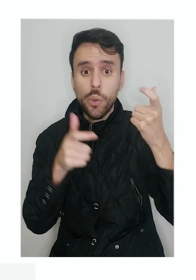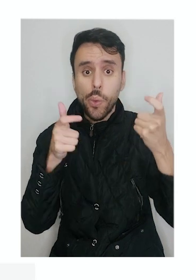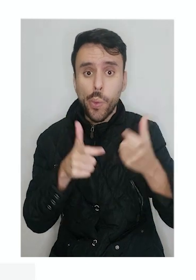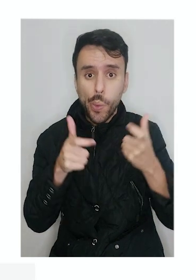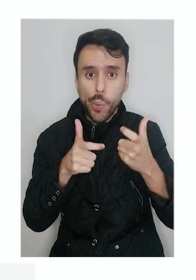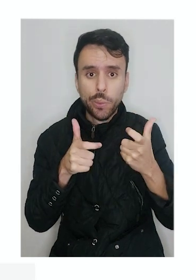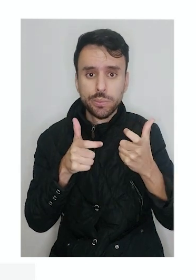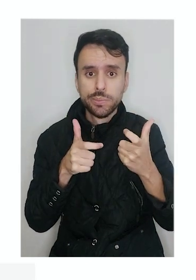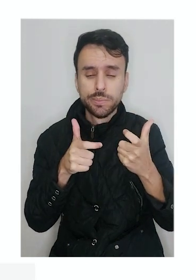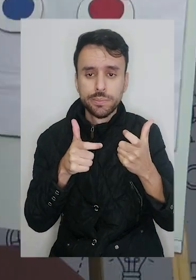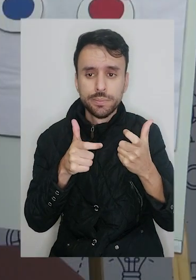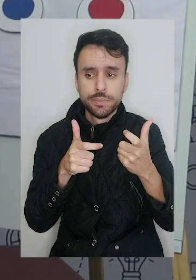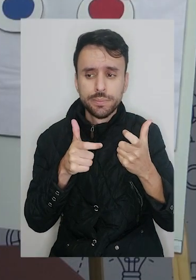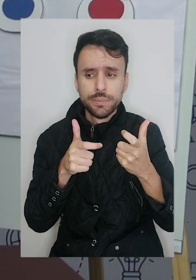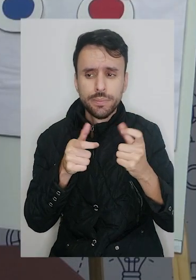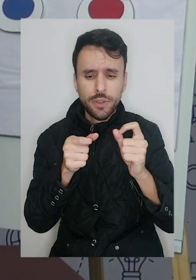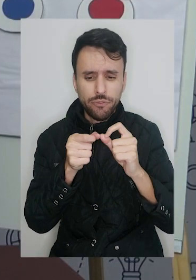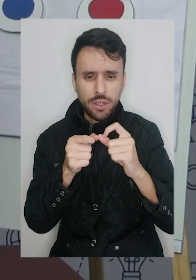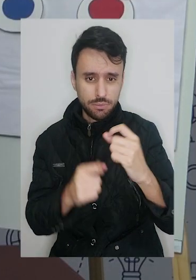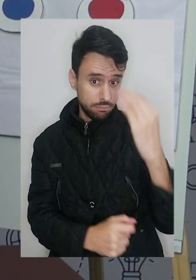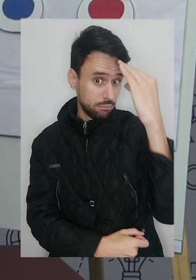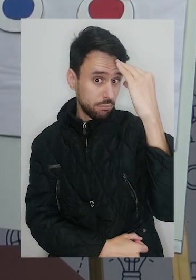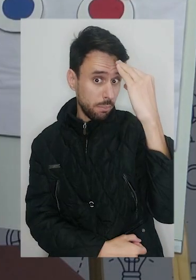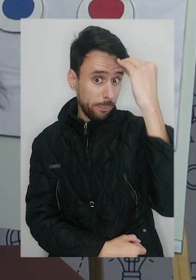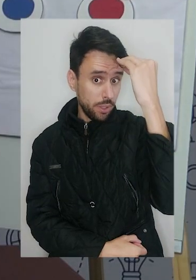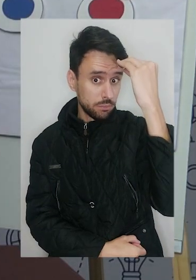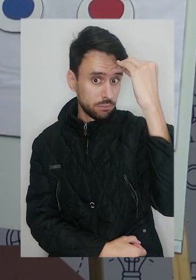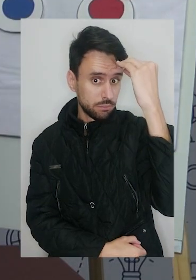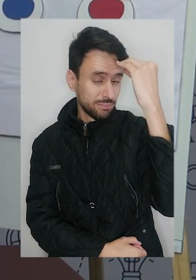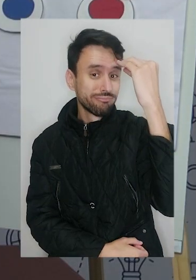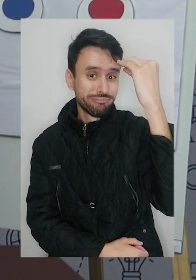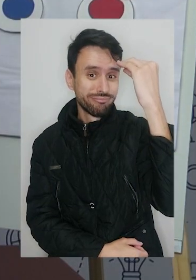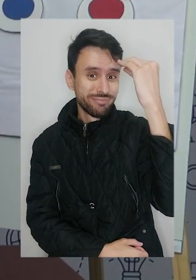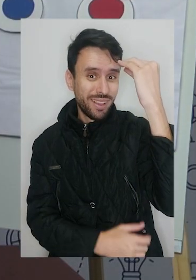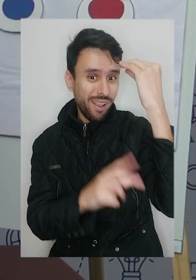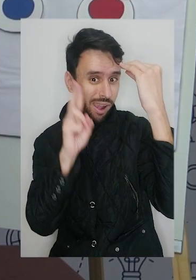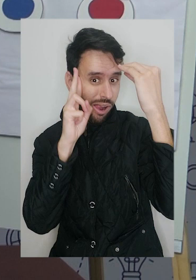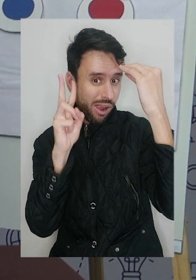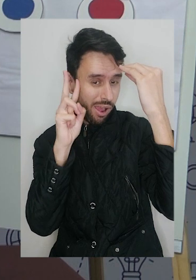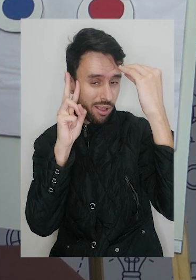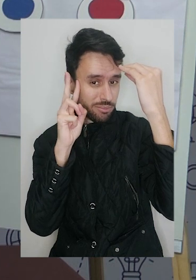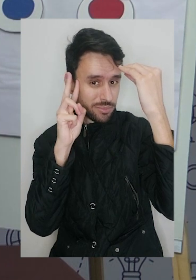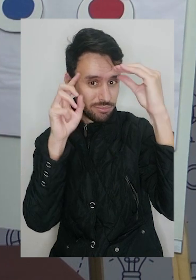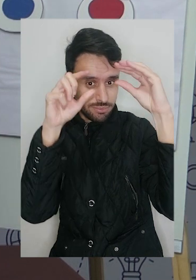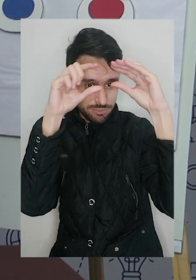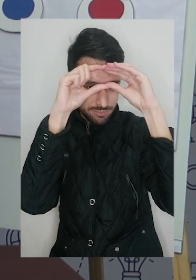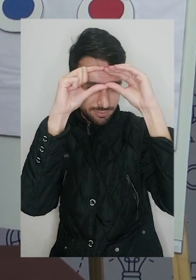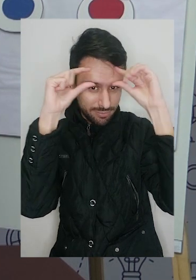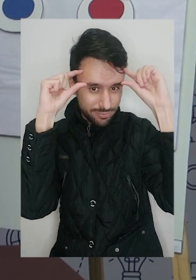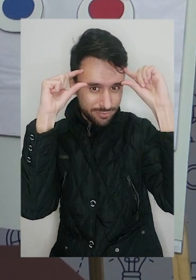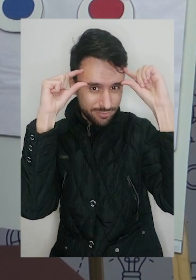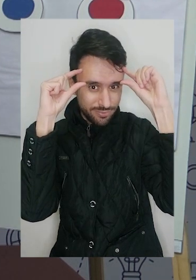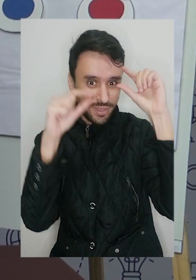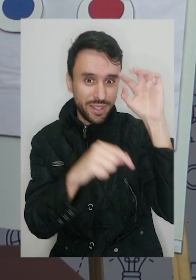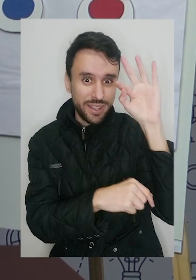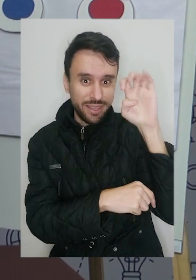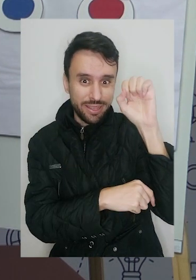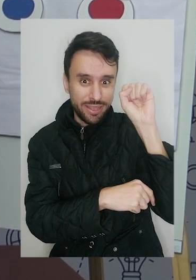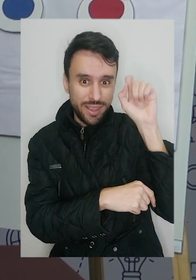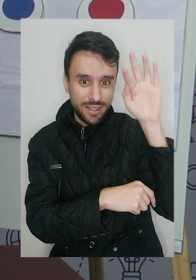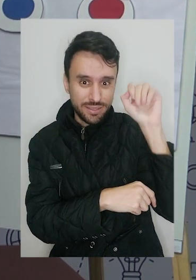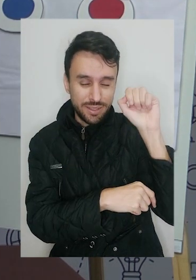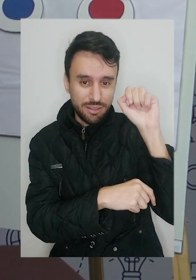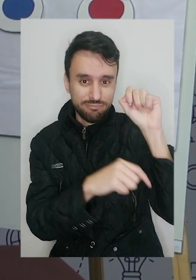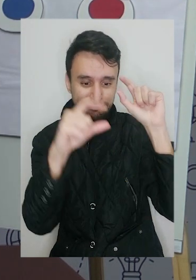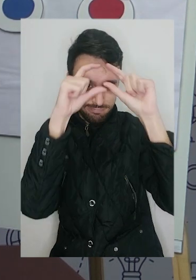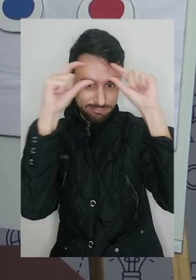Aqui, ó, bem em frente, ó, à nossa testa. Por isso que ele é conhecido como termômetro de